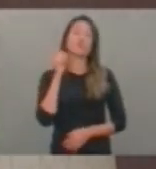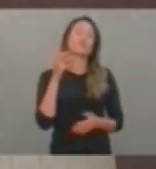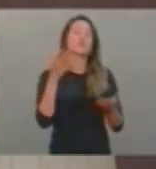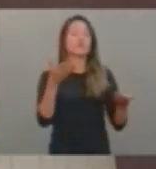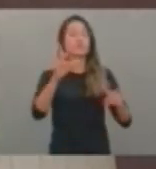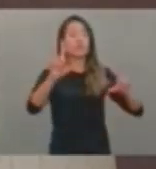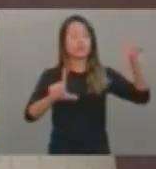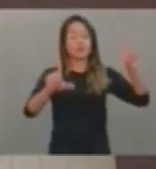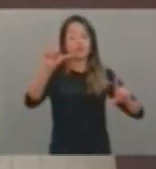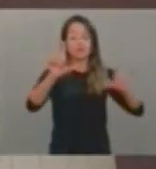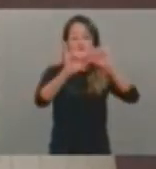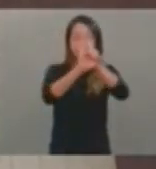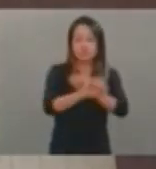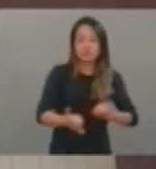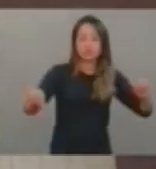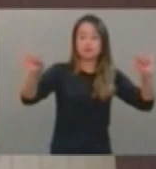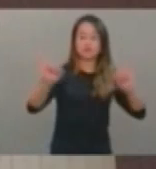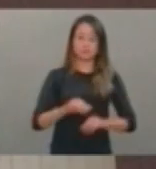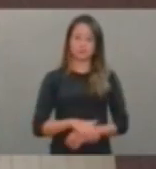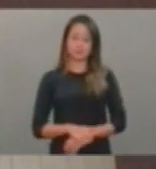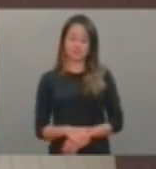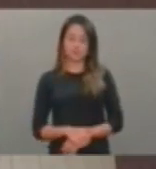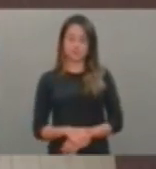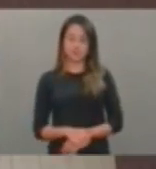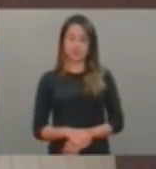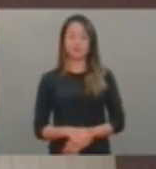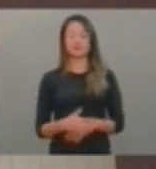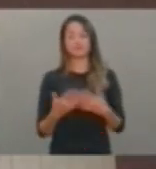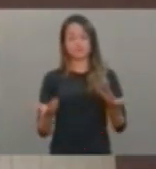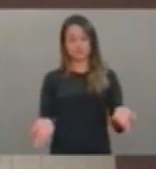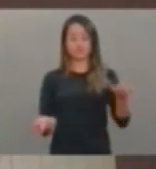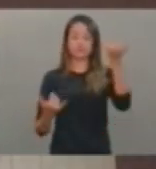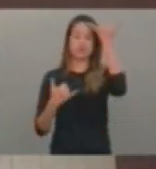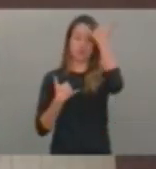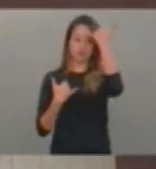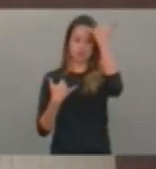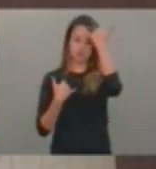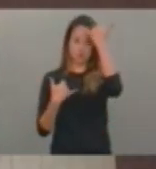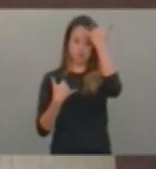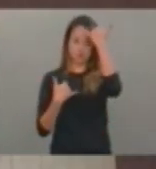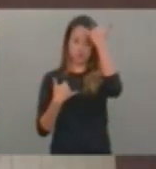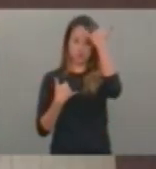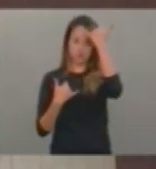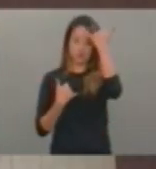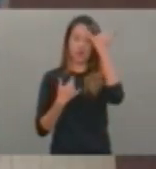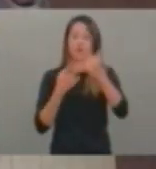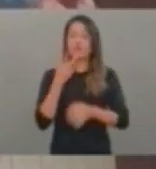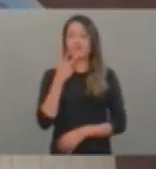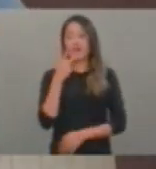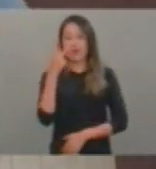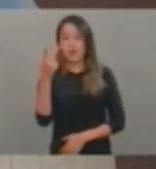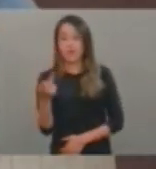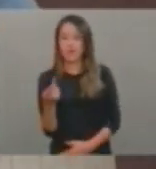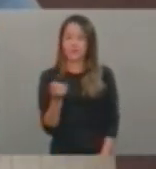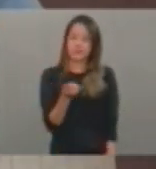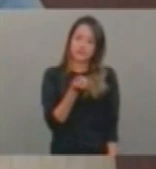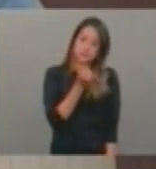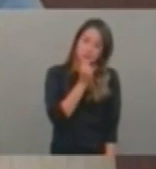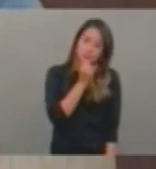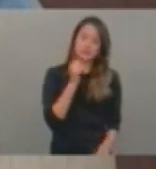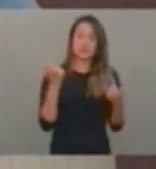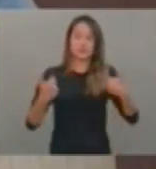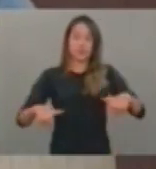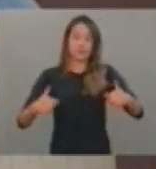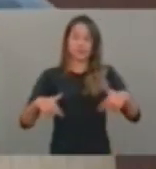noticiava que a vice-governadora Isolda Sela lamentava pela questão dos